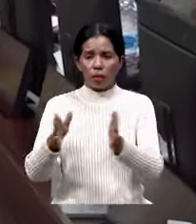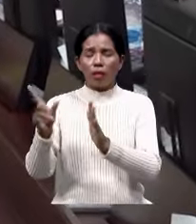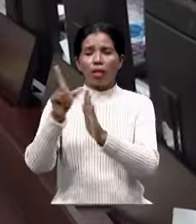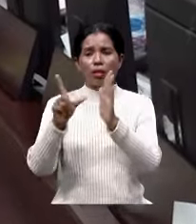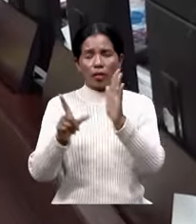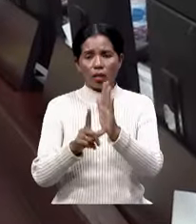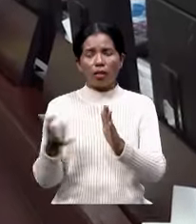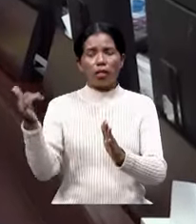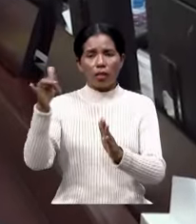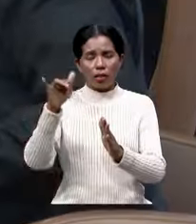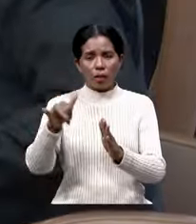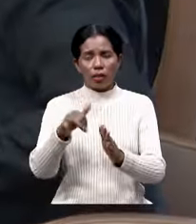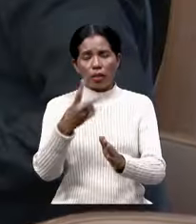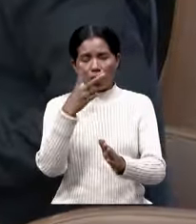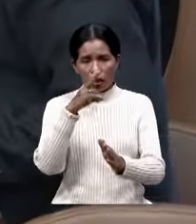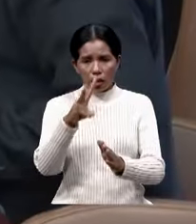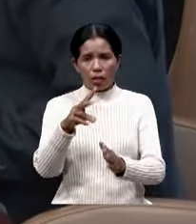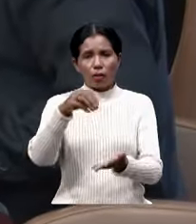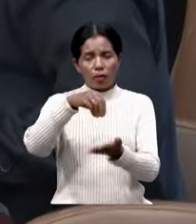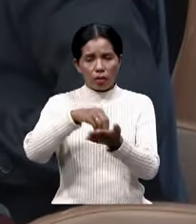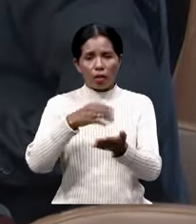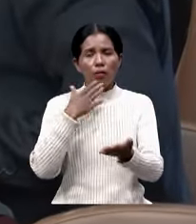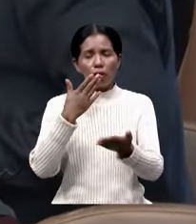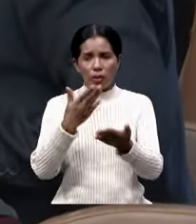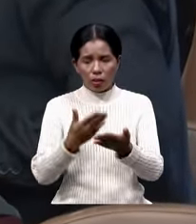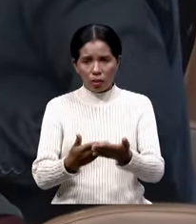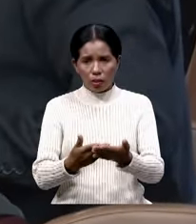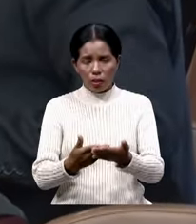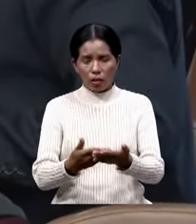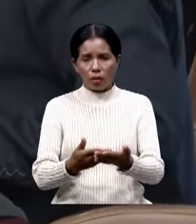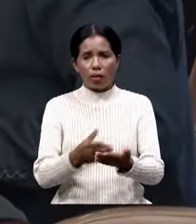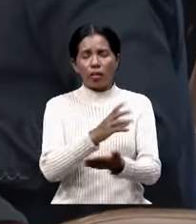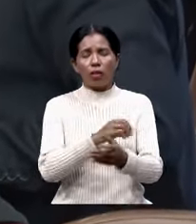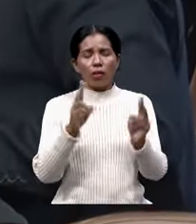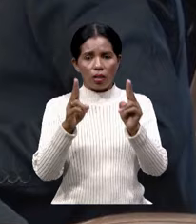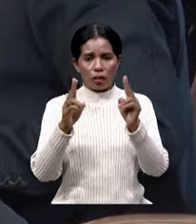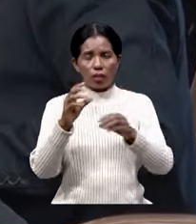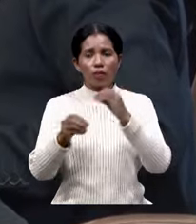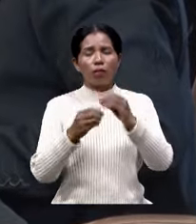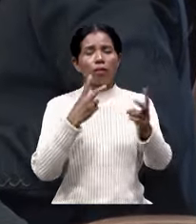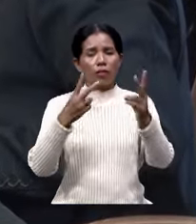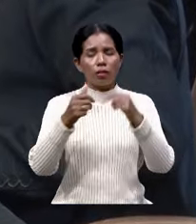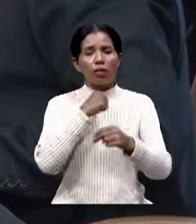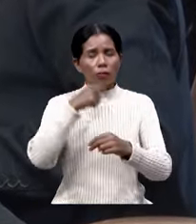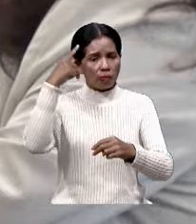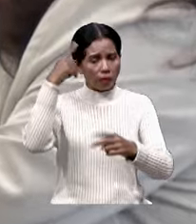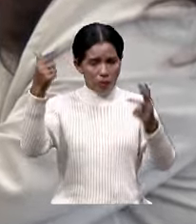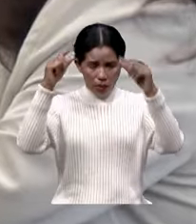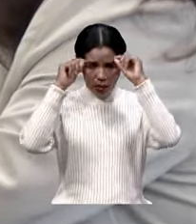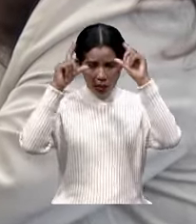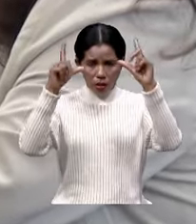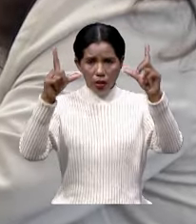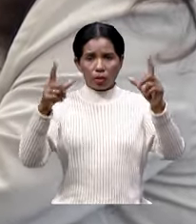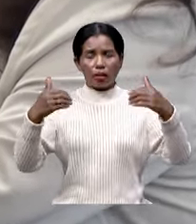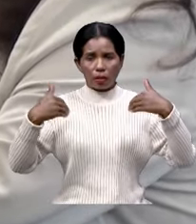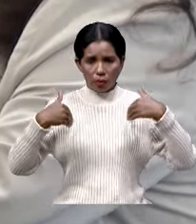legal Siranebe Vizente, a tu garante preparação Idanebe eficiente no lais, com a visita Papa Nian mai Timor-Leste, nebe ia